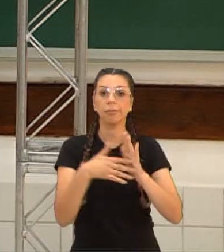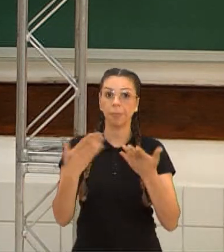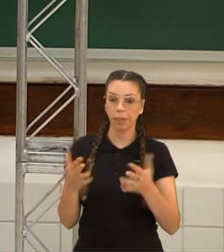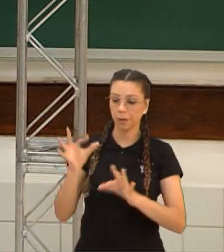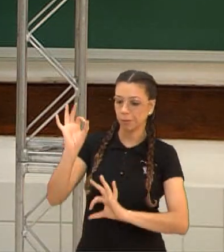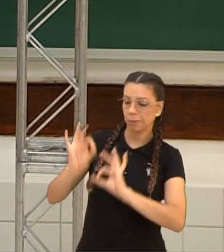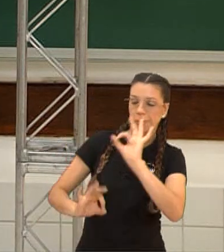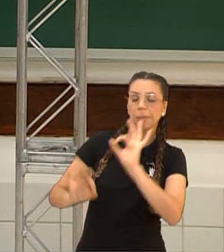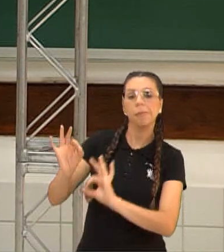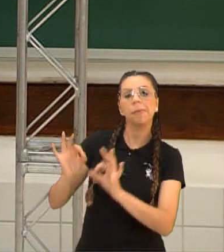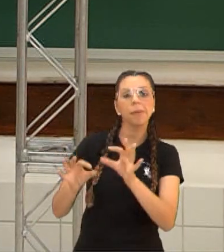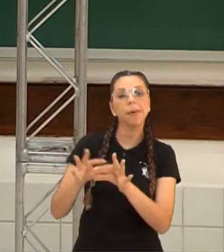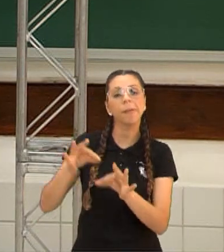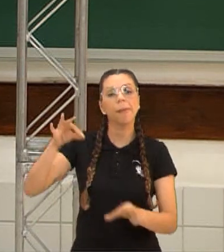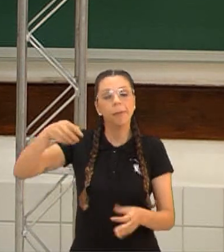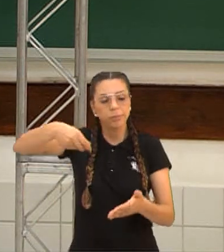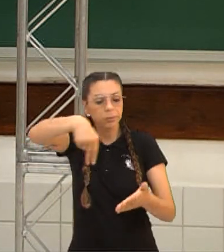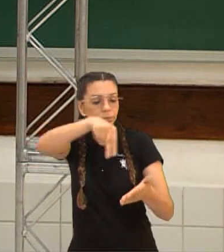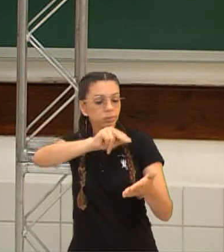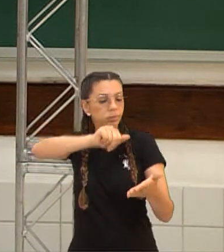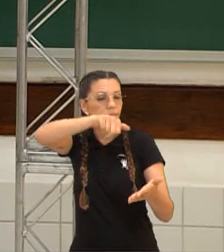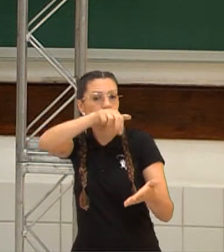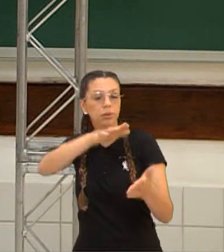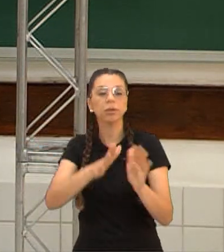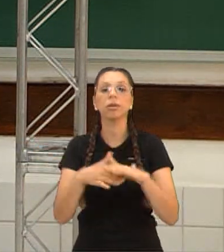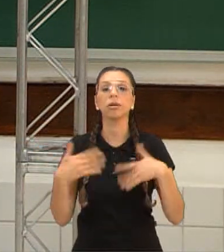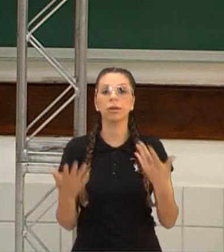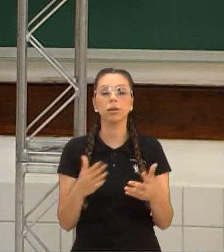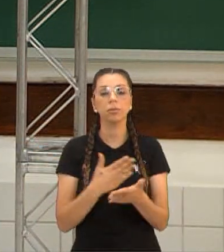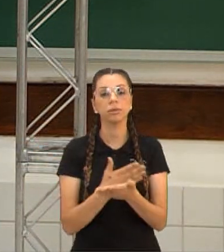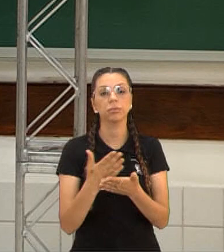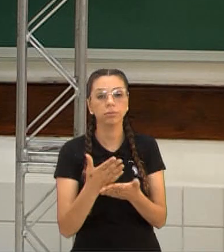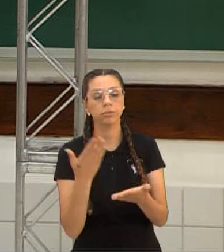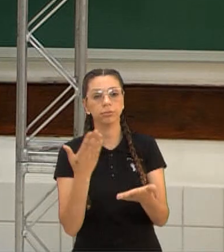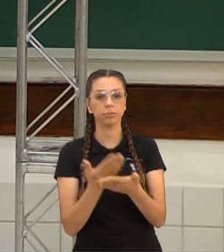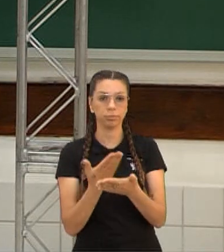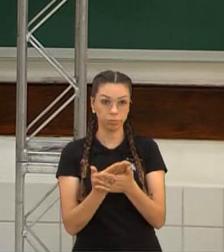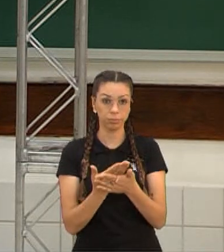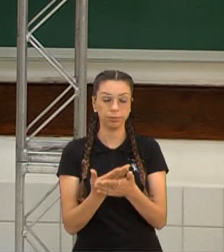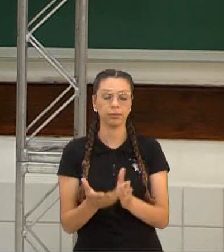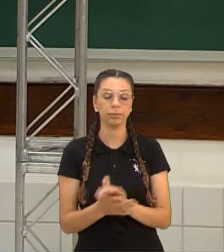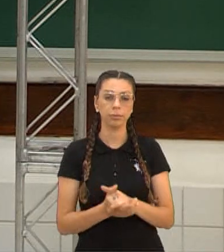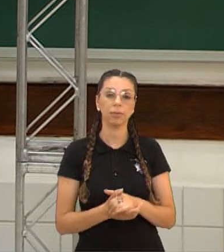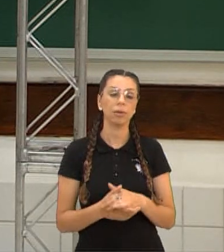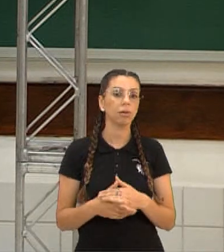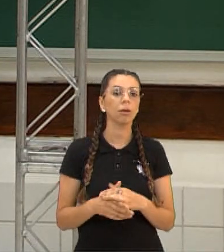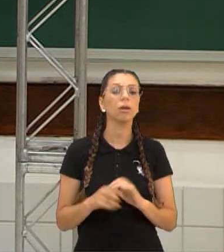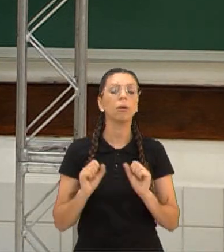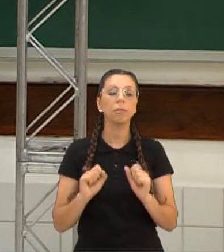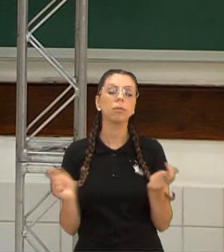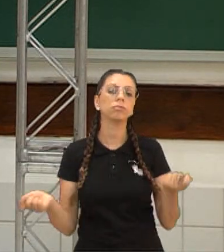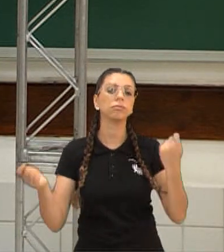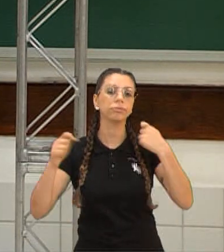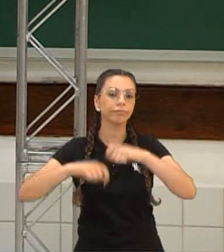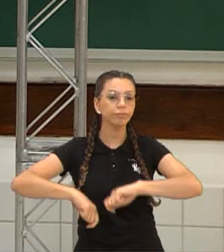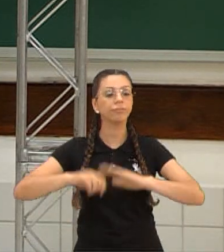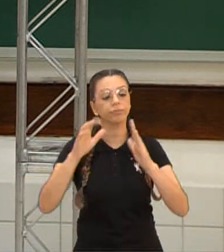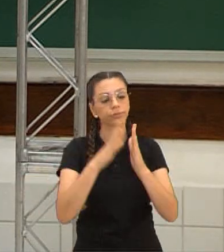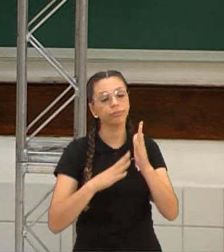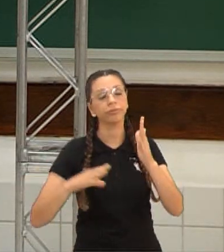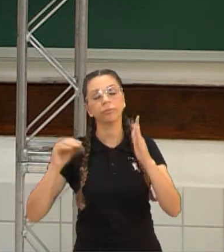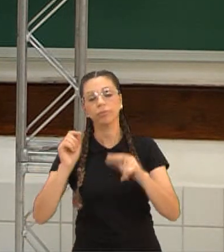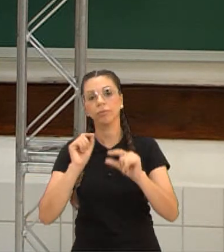com pincéis, tudo aí para vocês começarem na nossa última atividade. E vocês vão ver que é possível reproduzir,